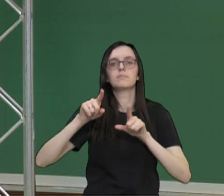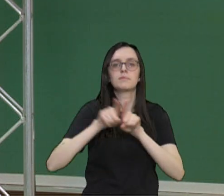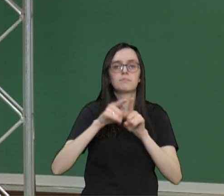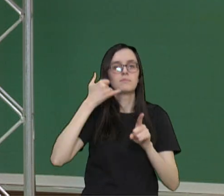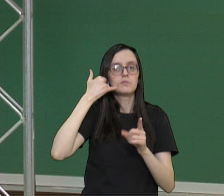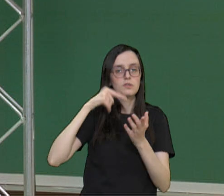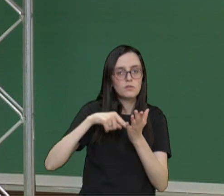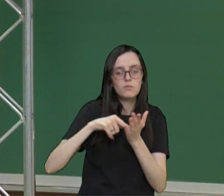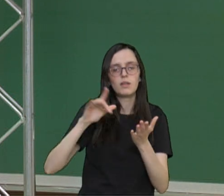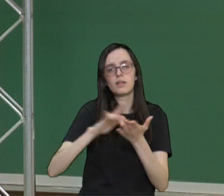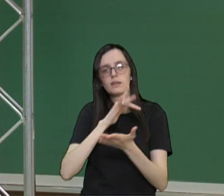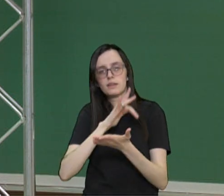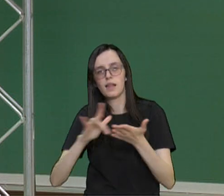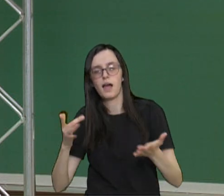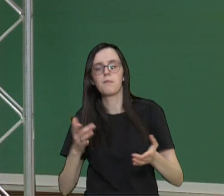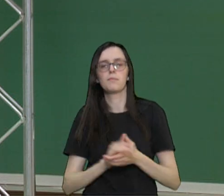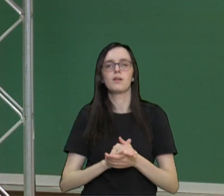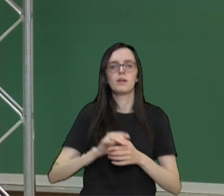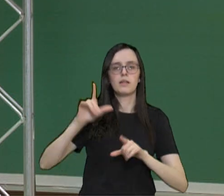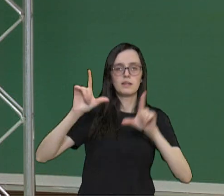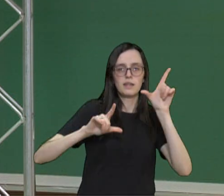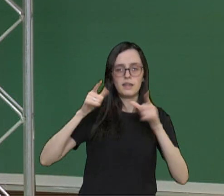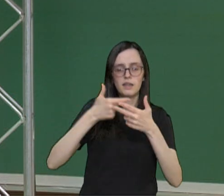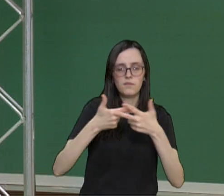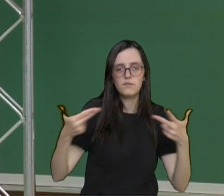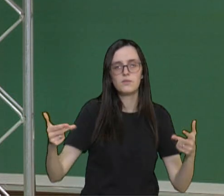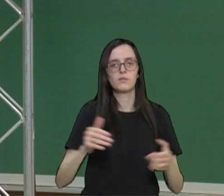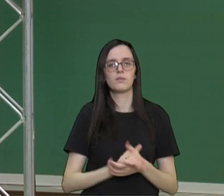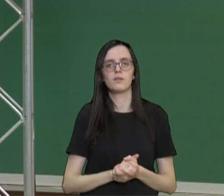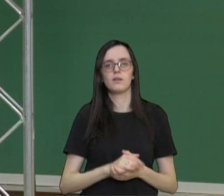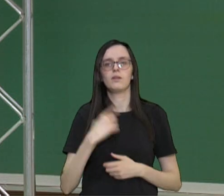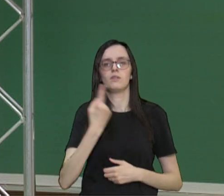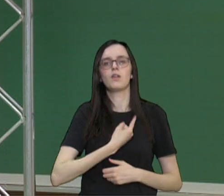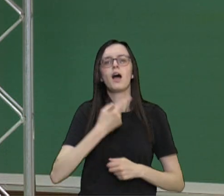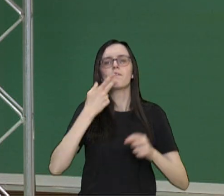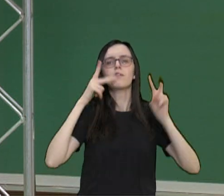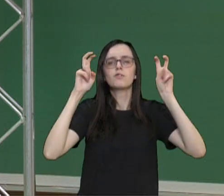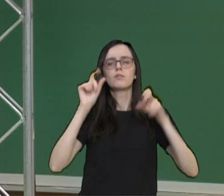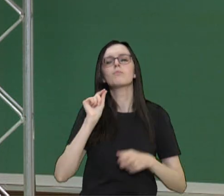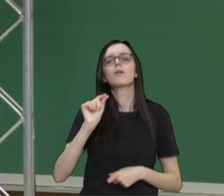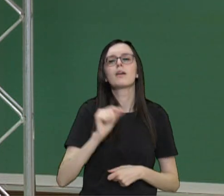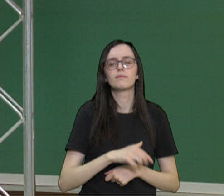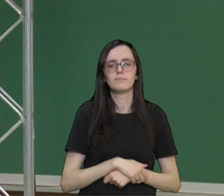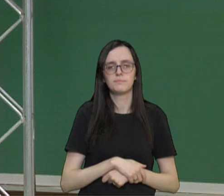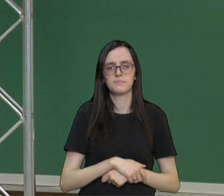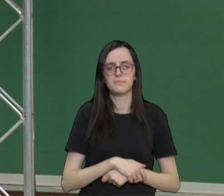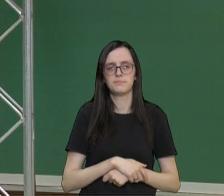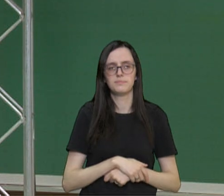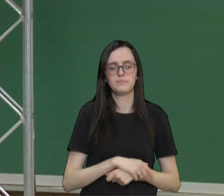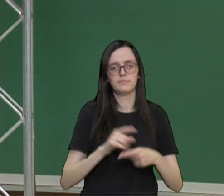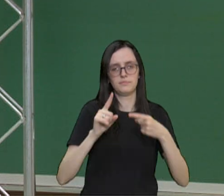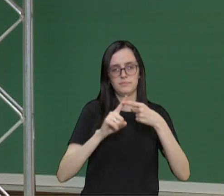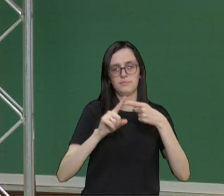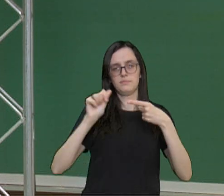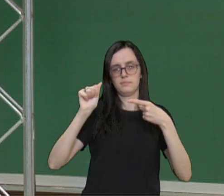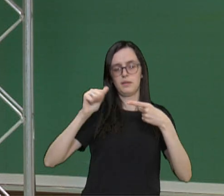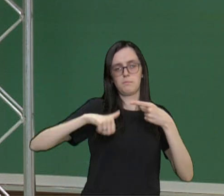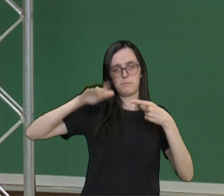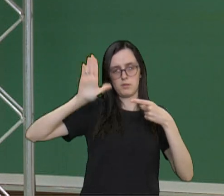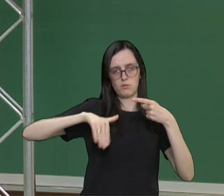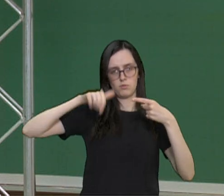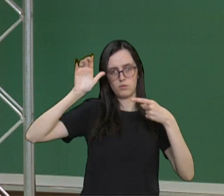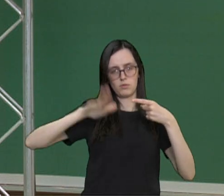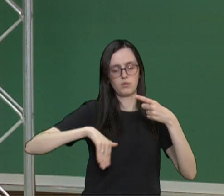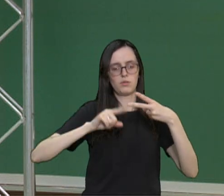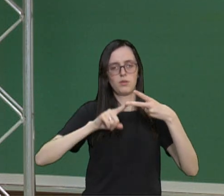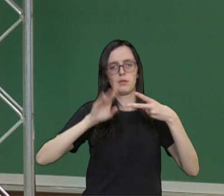smartphones, tablets, televisores. Estamos falando de alternativa A, da pintura,